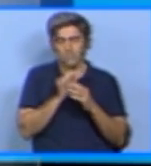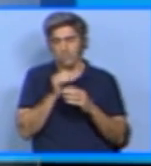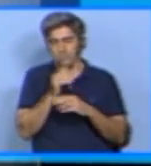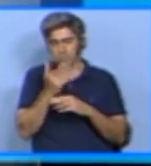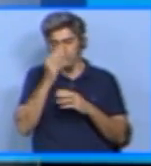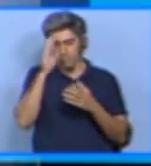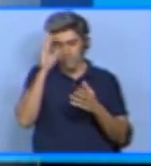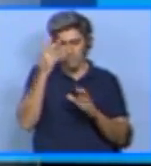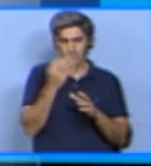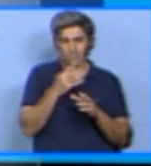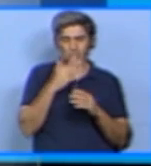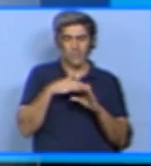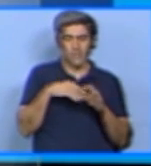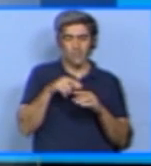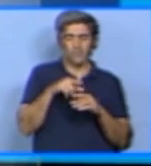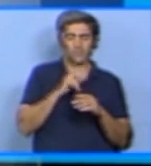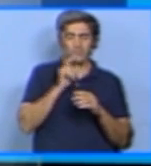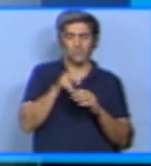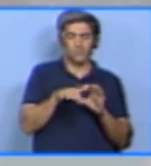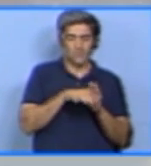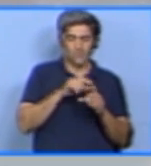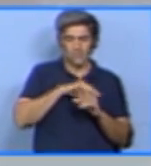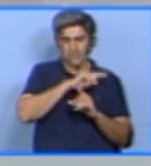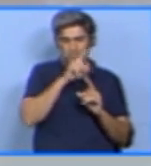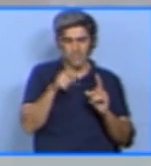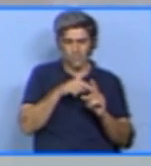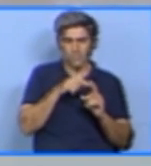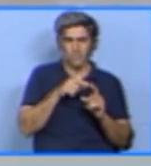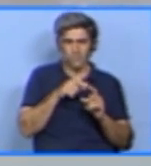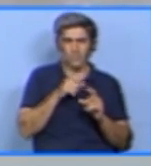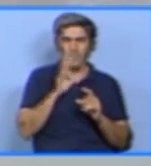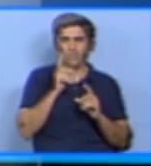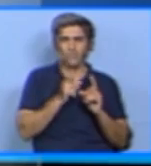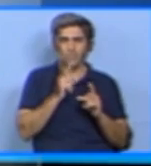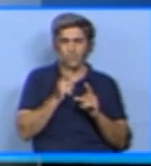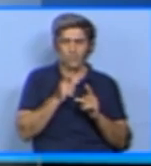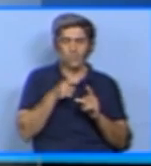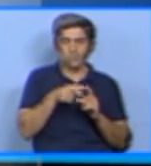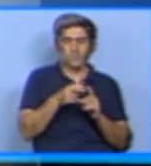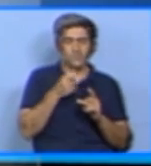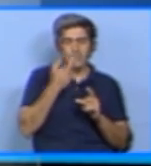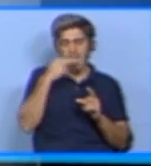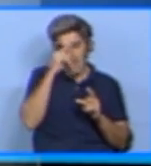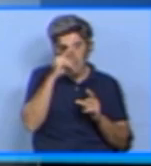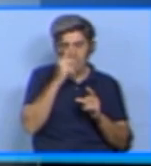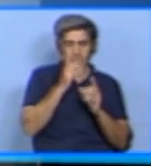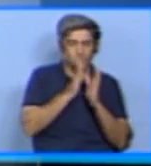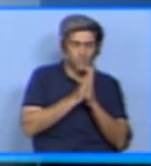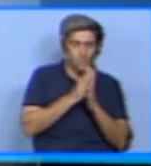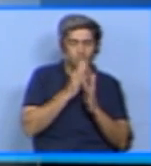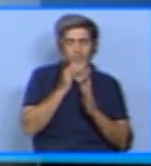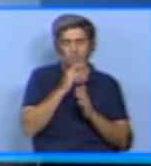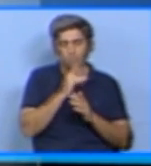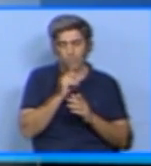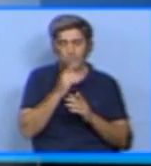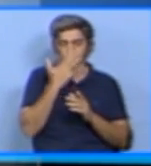perturbadas, caem neste ciclo. Mas o que é que aconteceu ali? Foi ser enganado por um ídolo, uma realidade